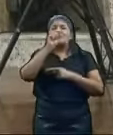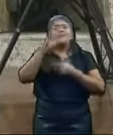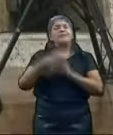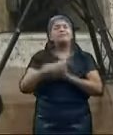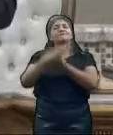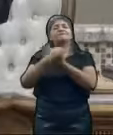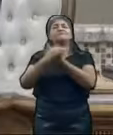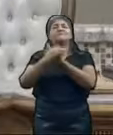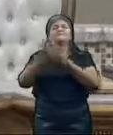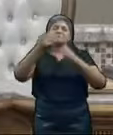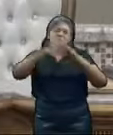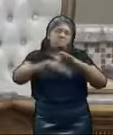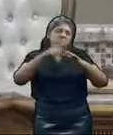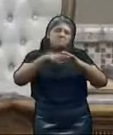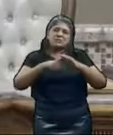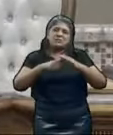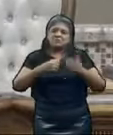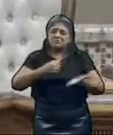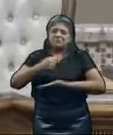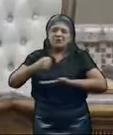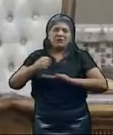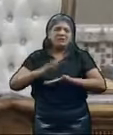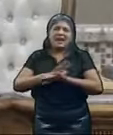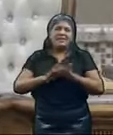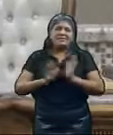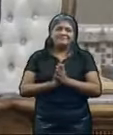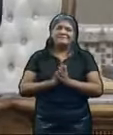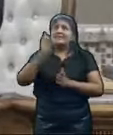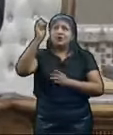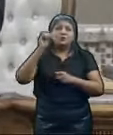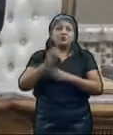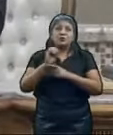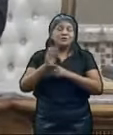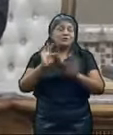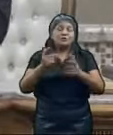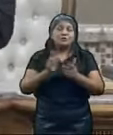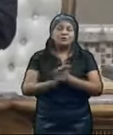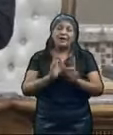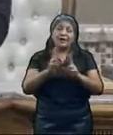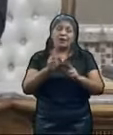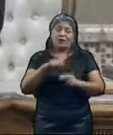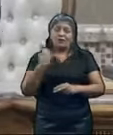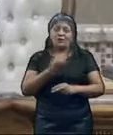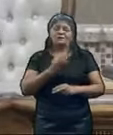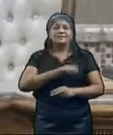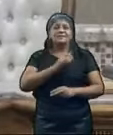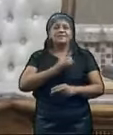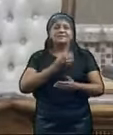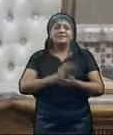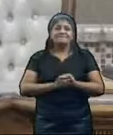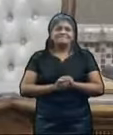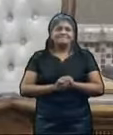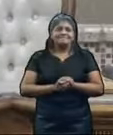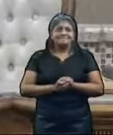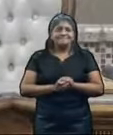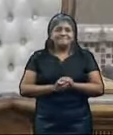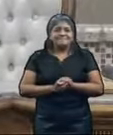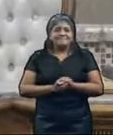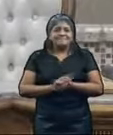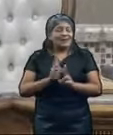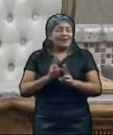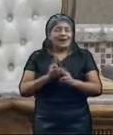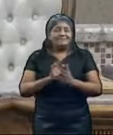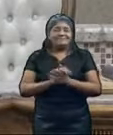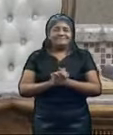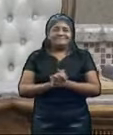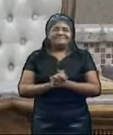trabalho pelo pão que perece vocês estão aqui atrás de mim E é porque o lugar do meu